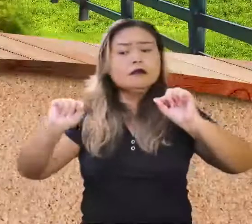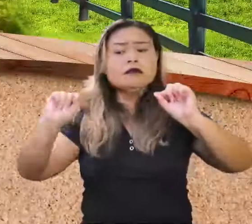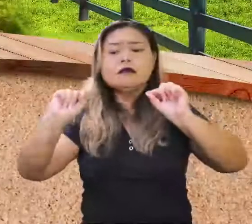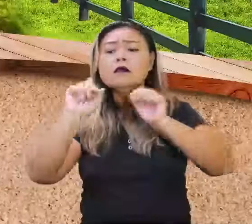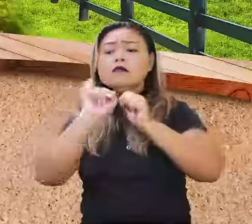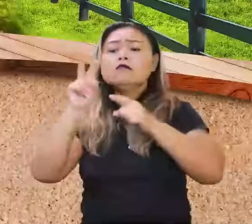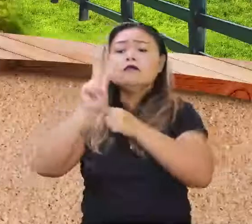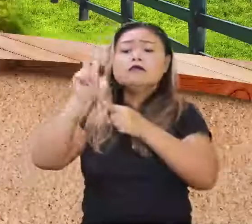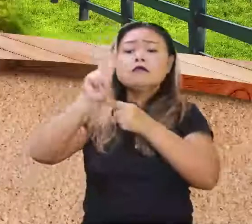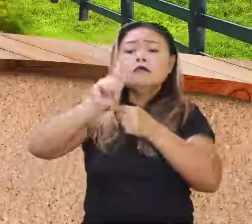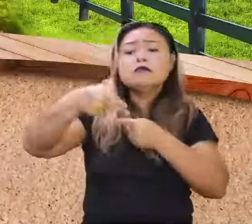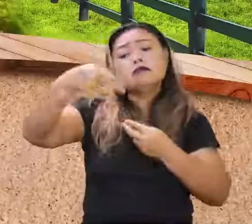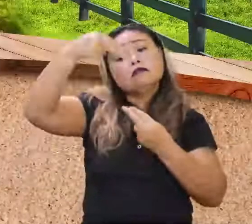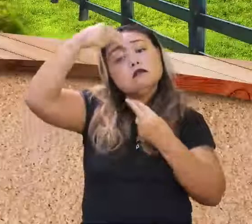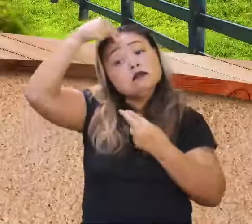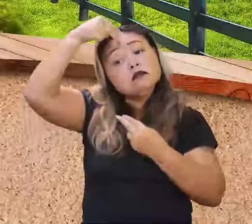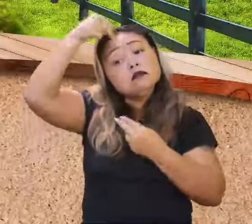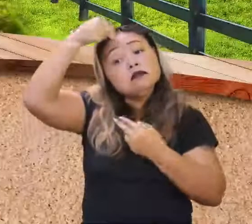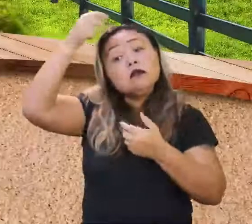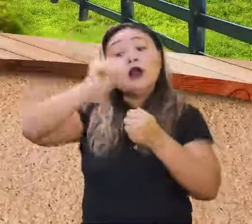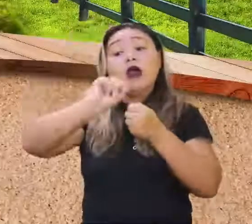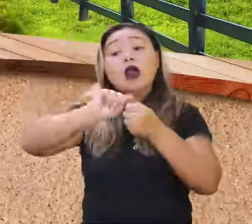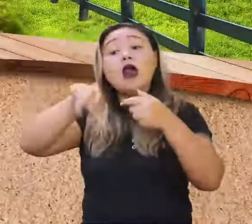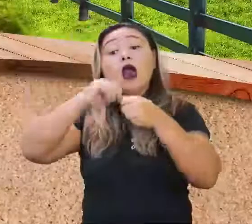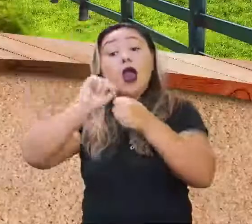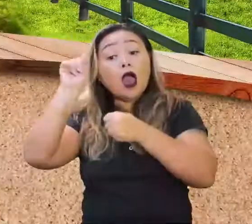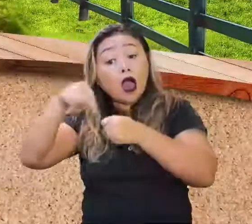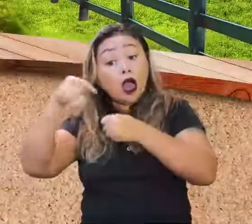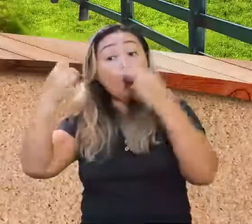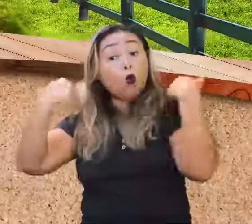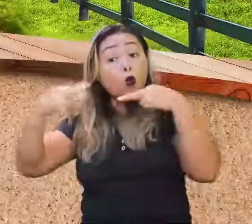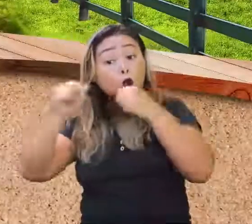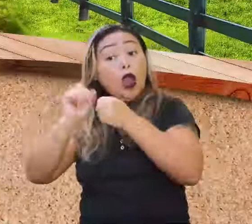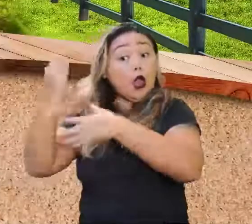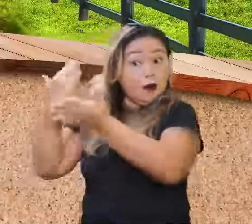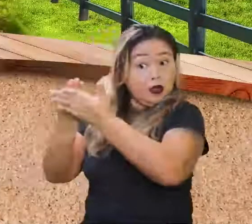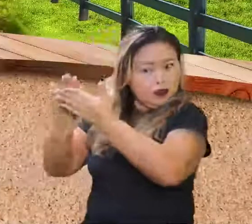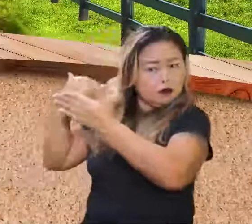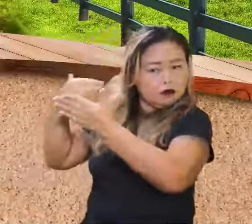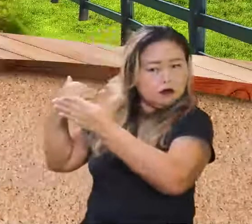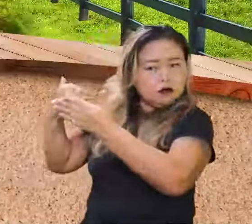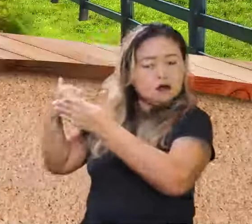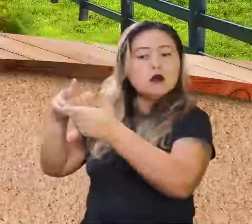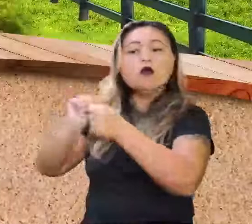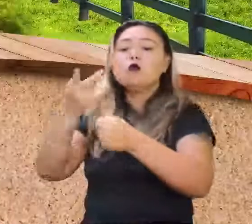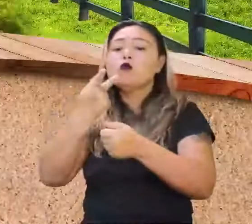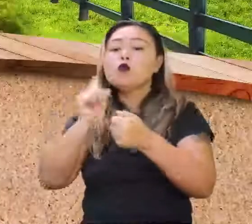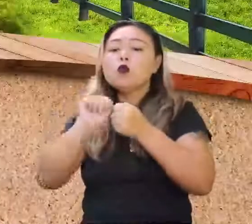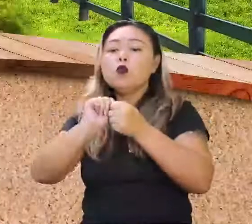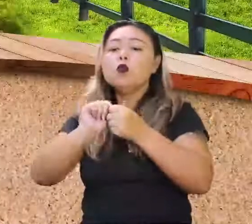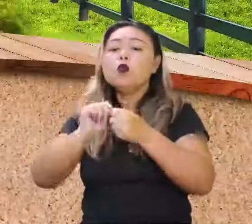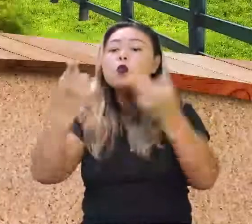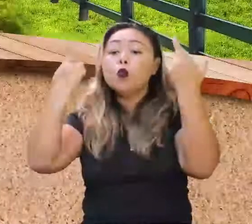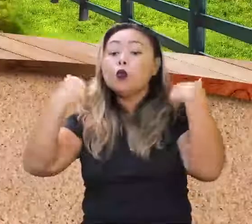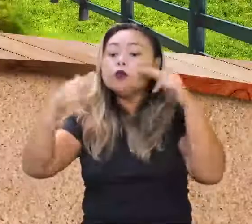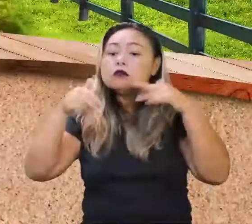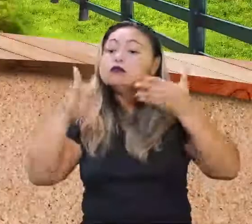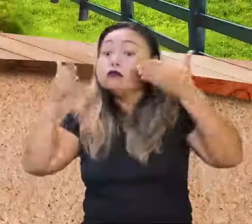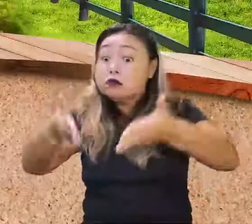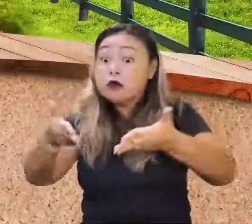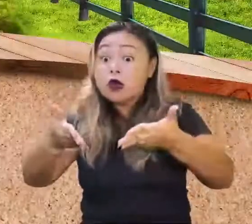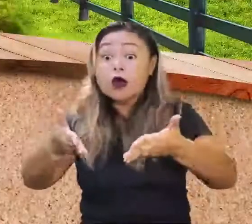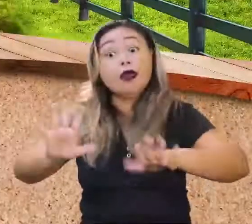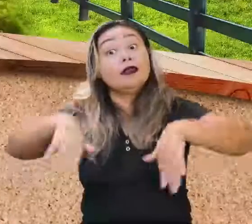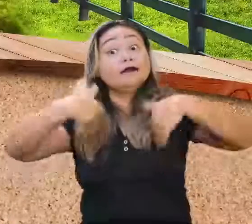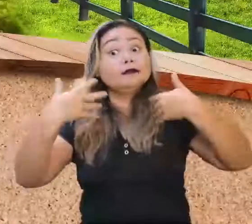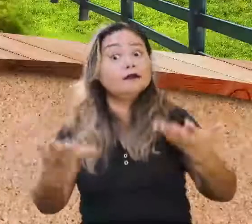Sobre criação de caprinocultura e ovinocultura. Aula passada falamos sobre ovinocultura.